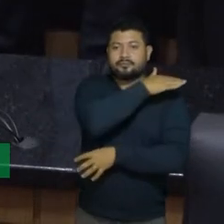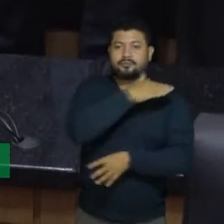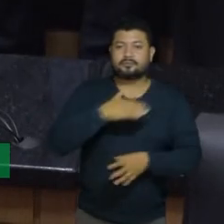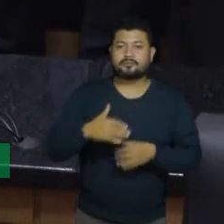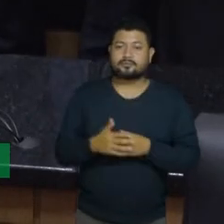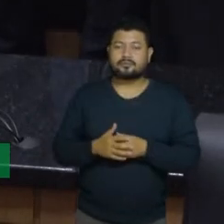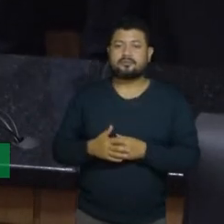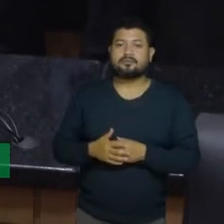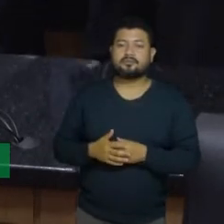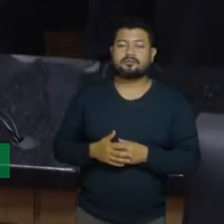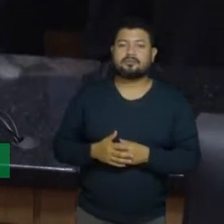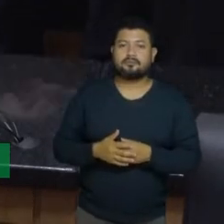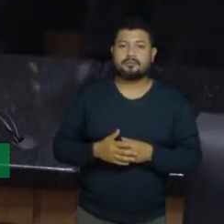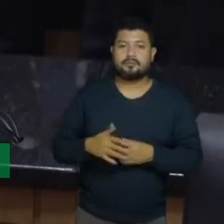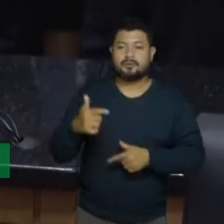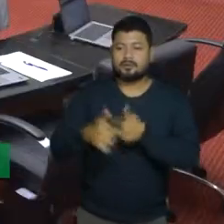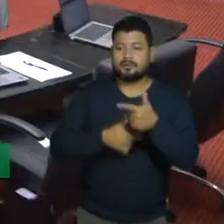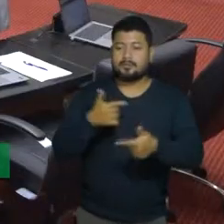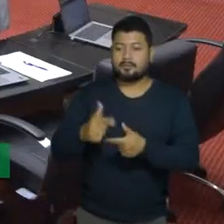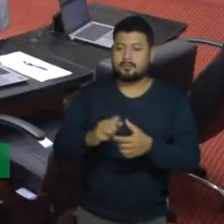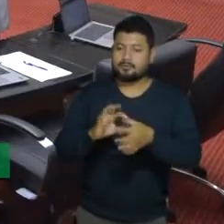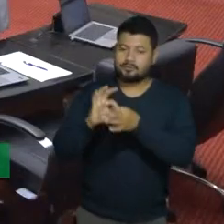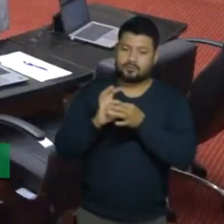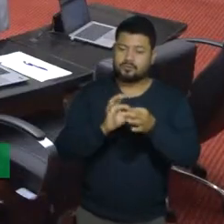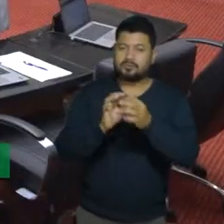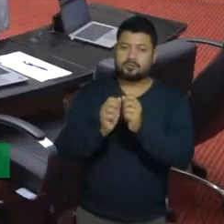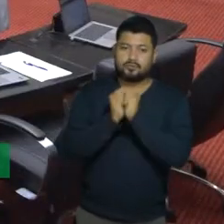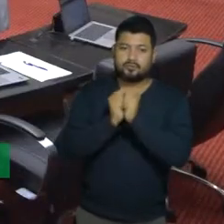trabalho. Parabéns a todos vocês.